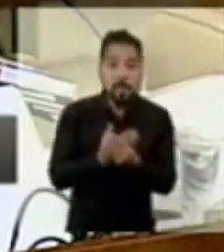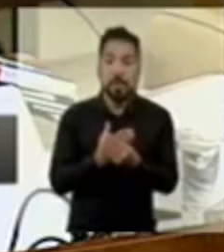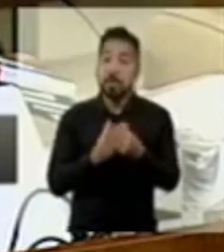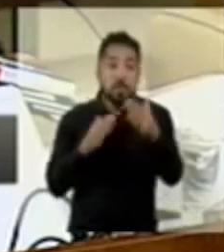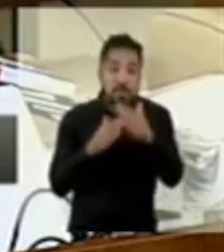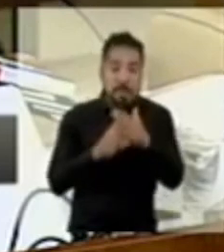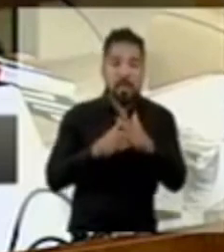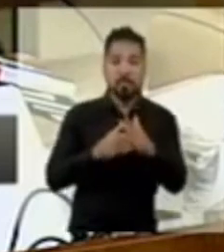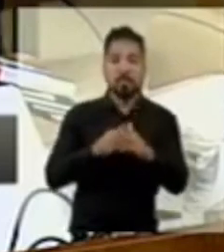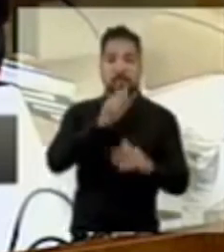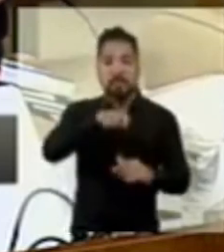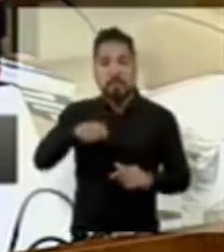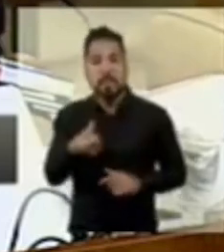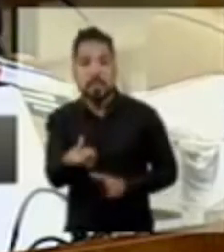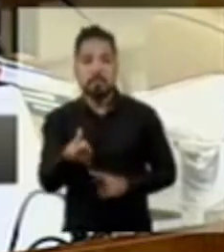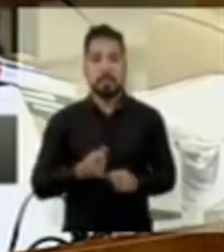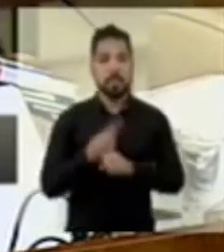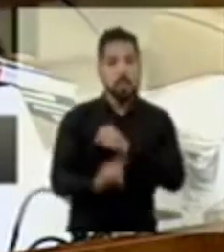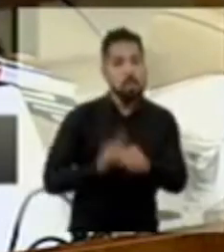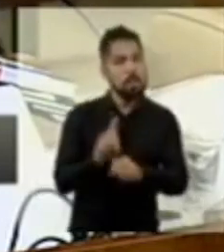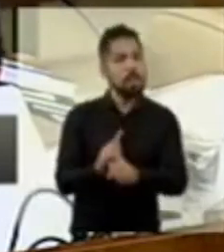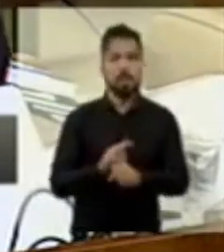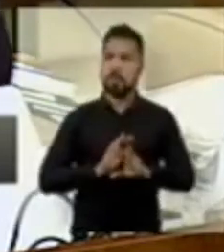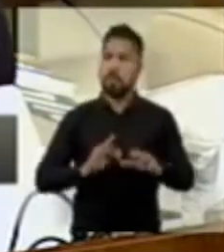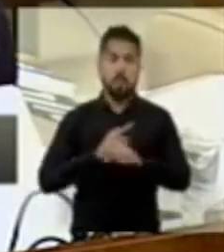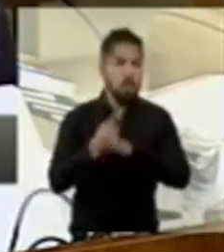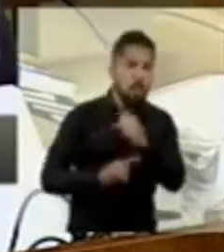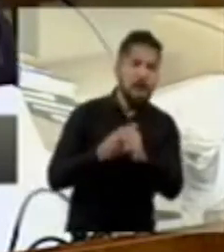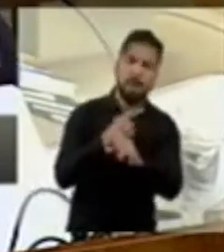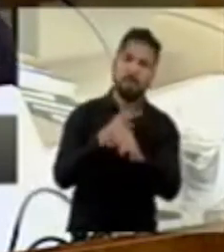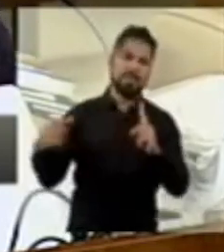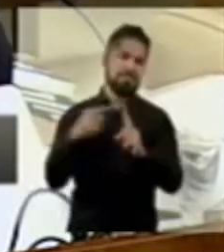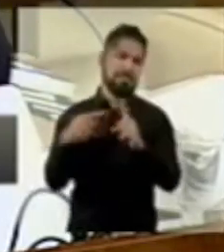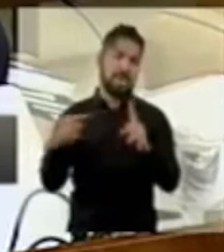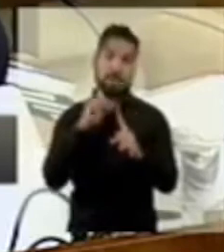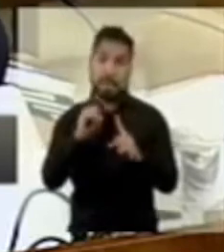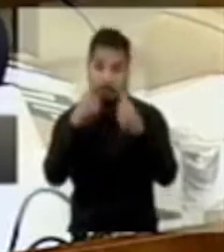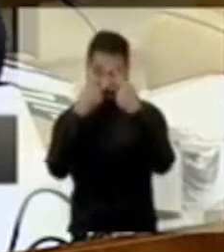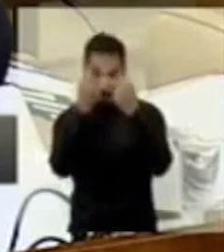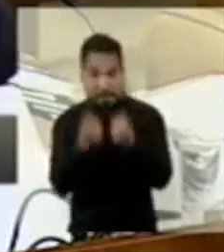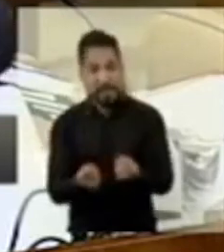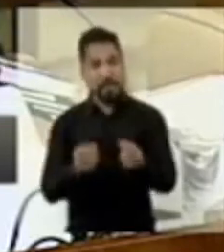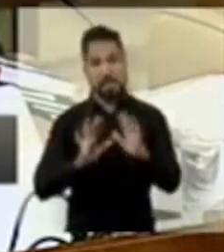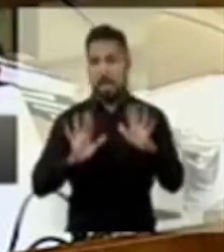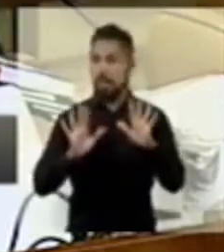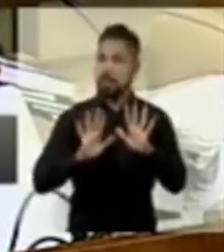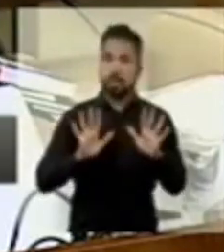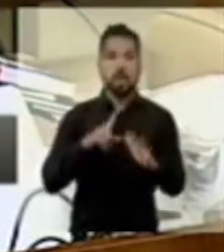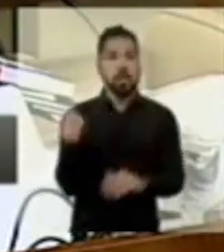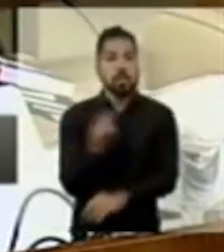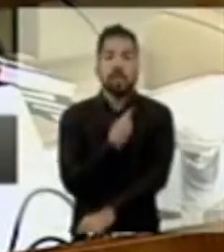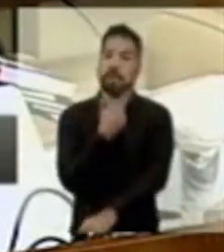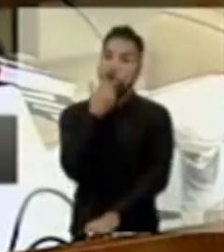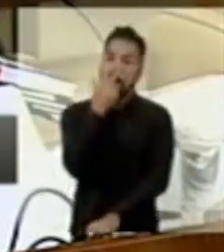meses a um ano um ano e meio se for muito complexo nós nos acostumamos